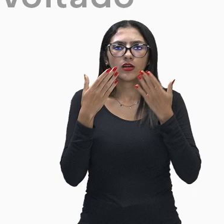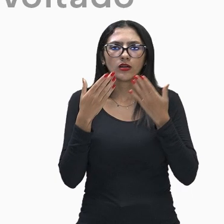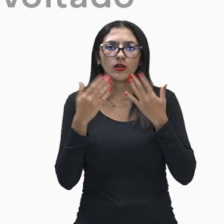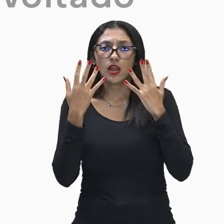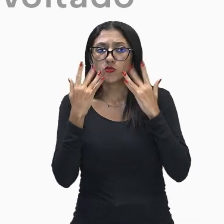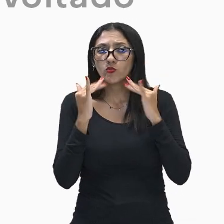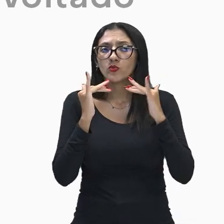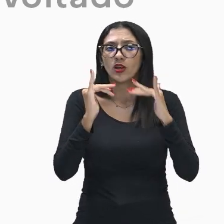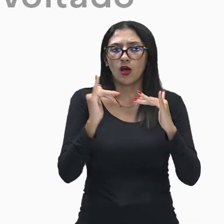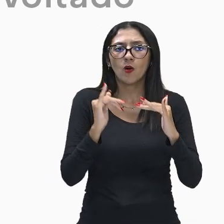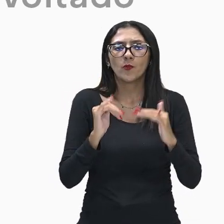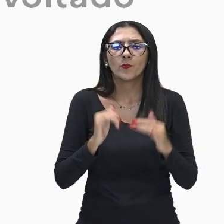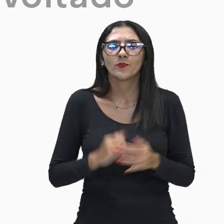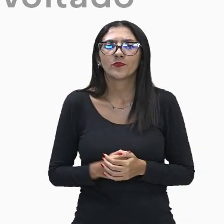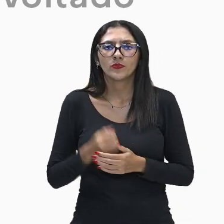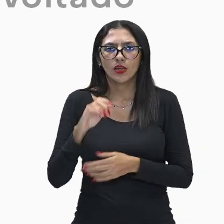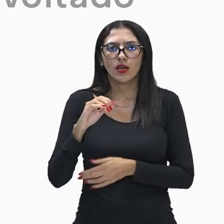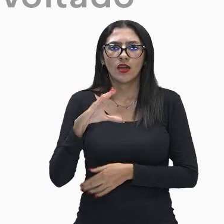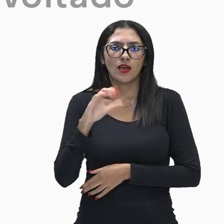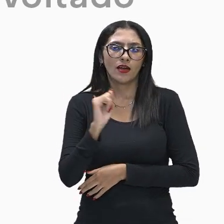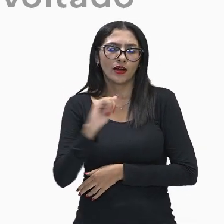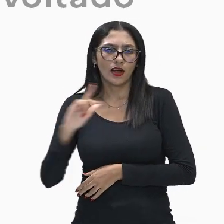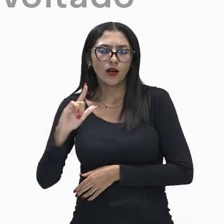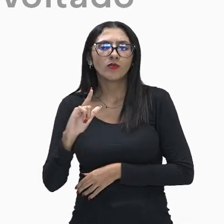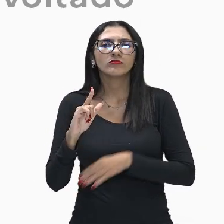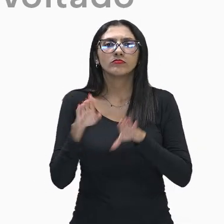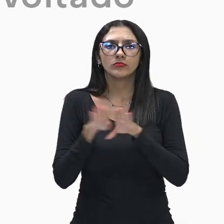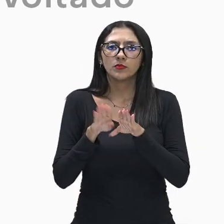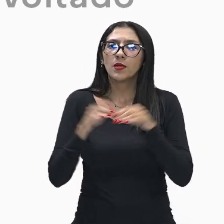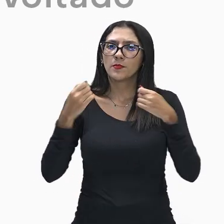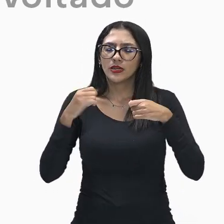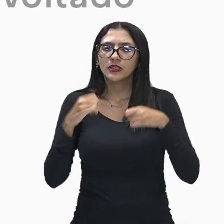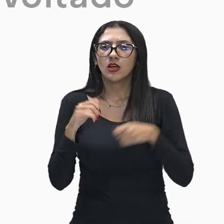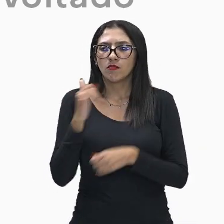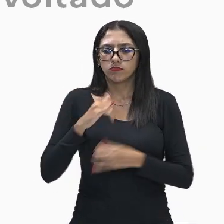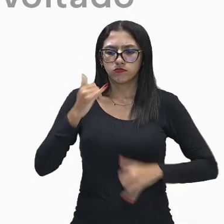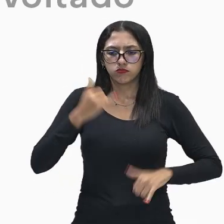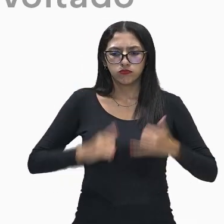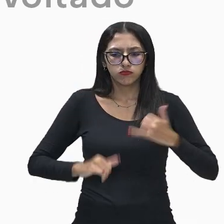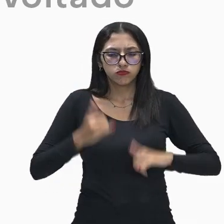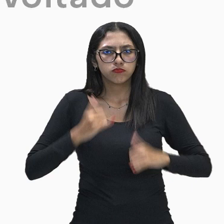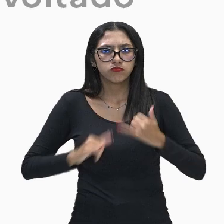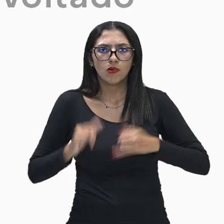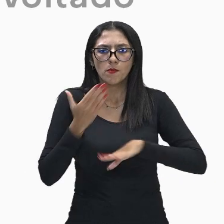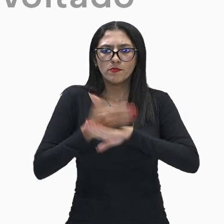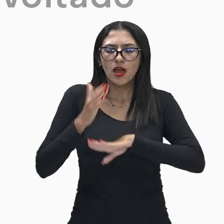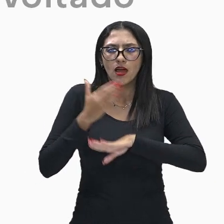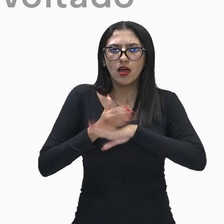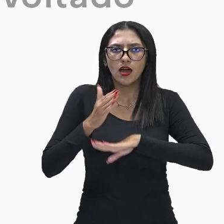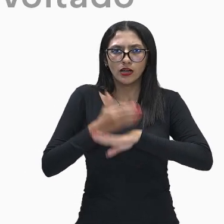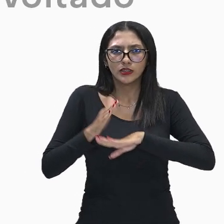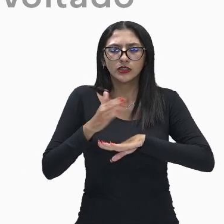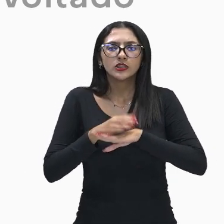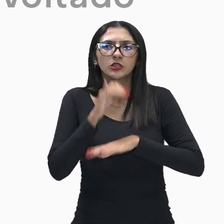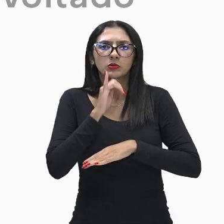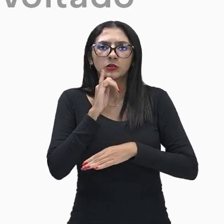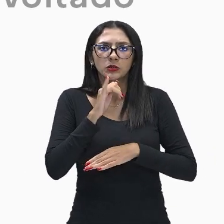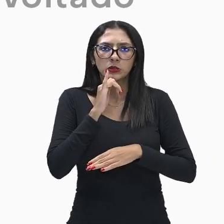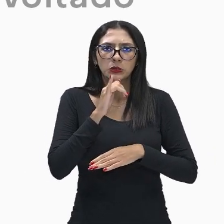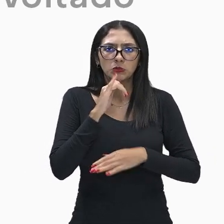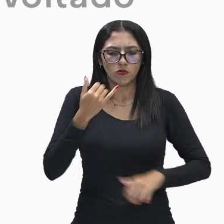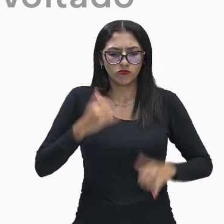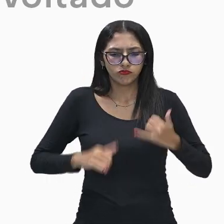precisa eh ter um acréscimo no gasto calórico com mais exercícios aeróbios tá bom são aqueles exercícios que vão ter uma ativação